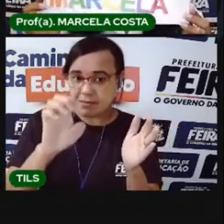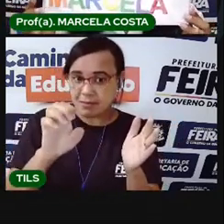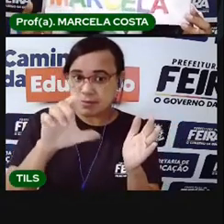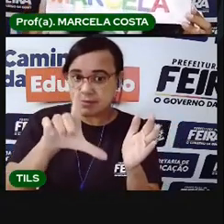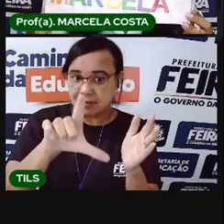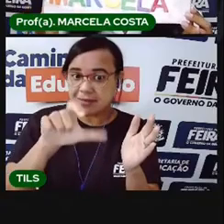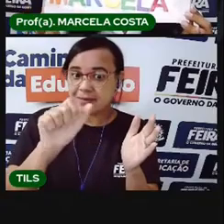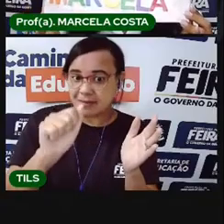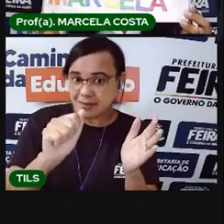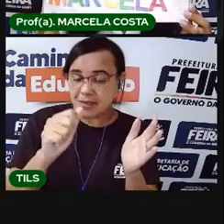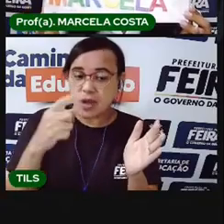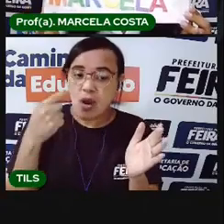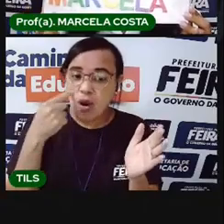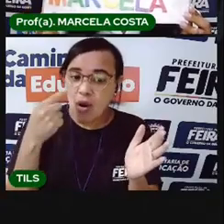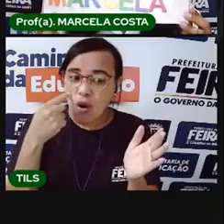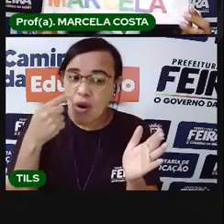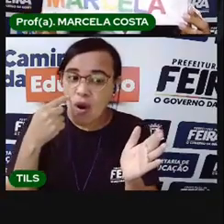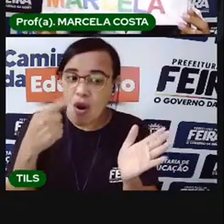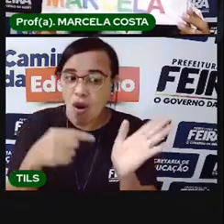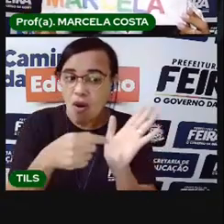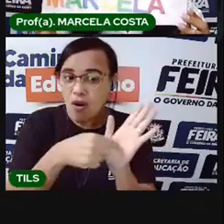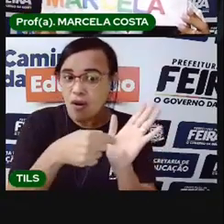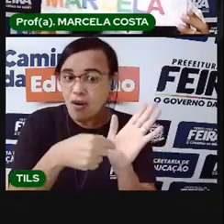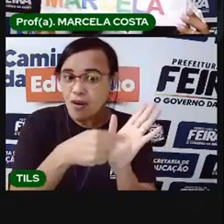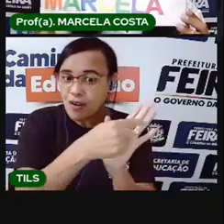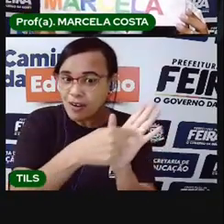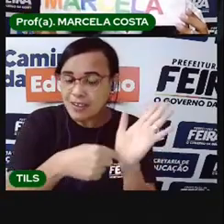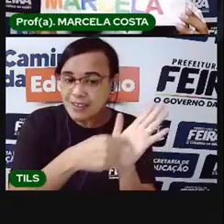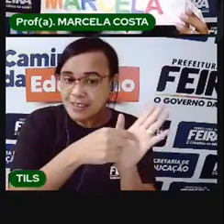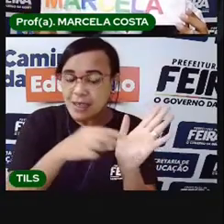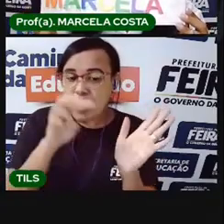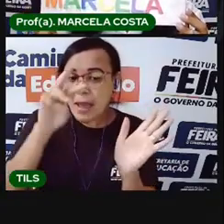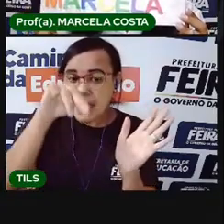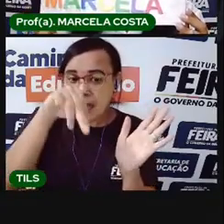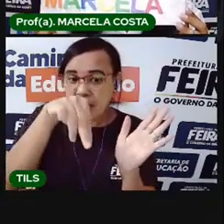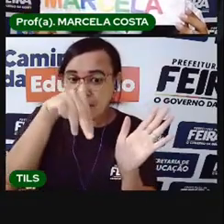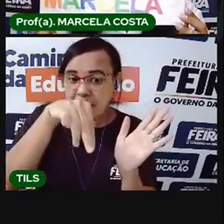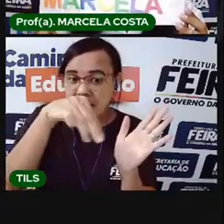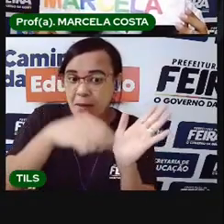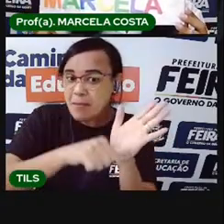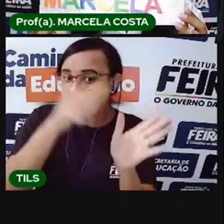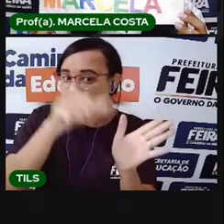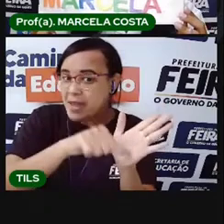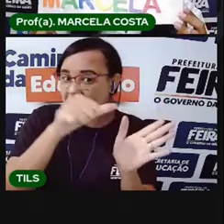Marcela. Olha a primeira letra do meu nome, é a letra N.